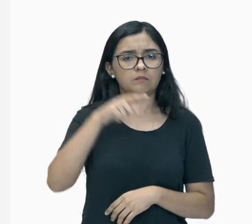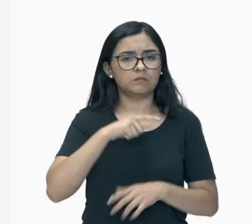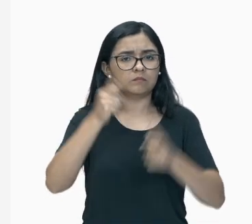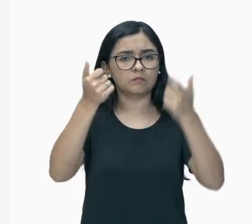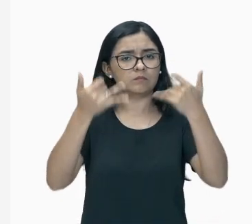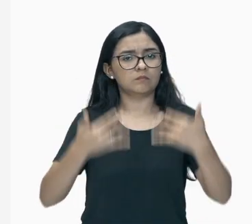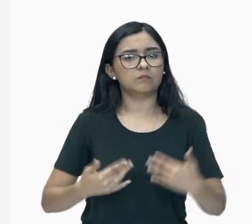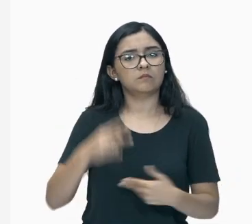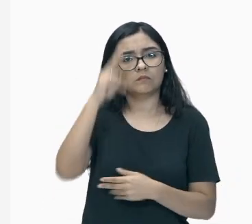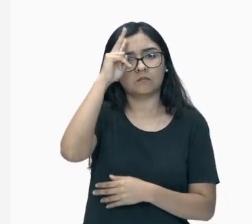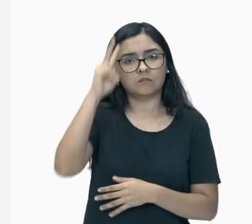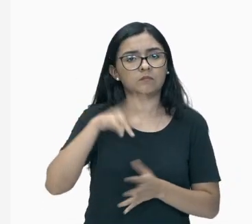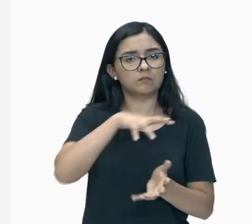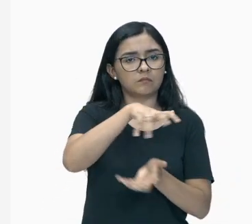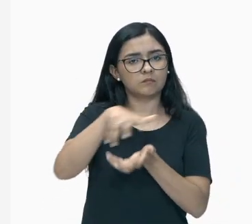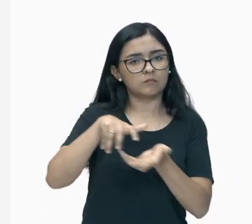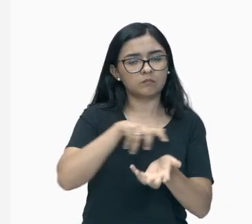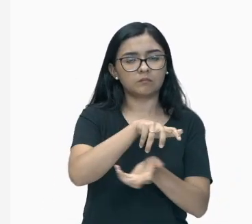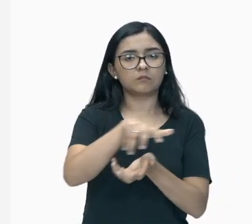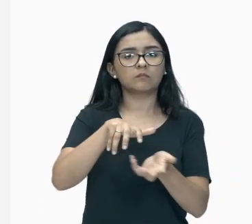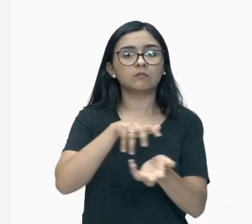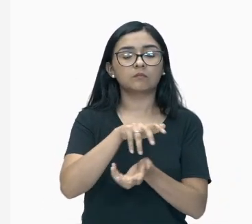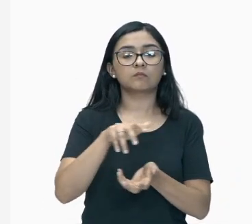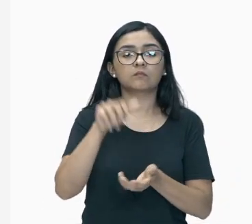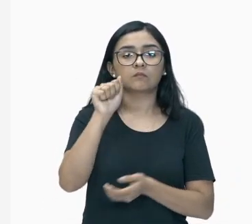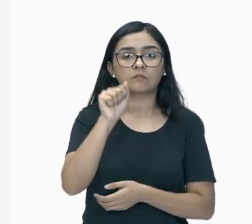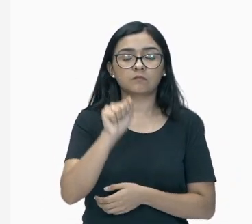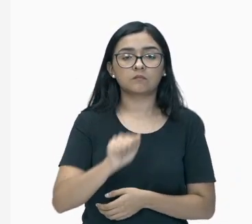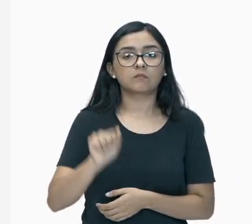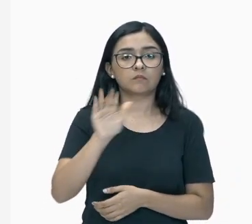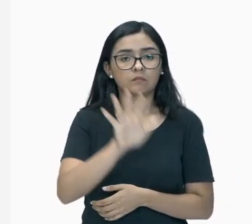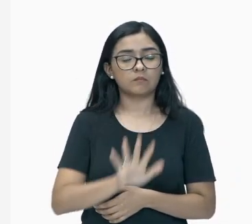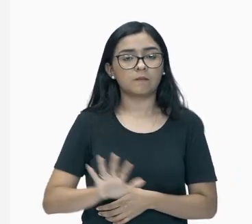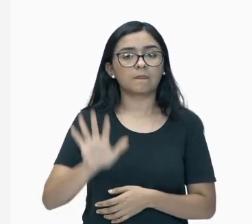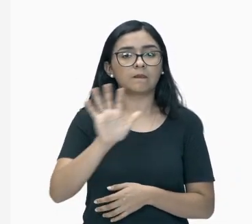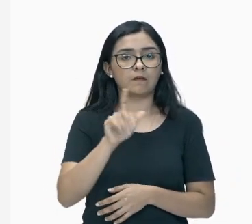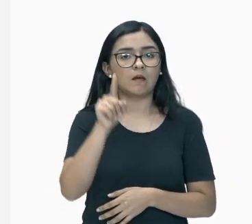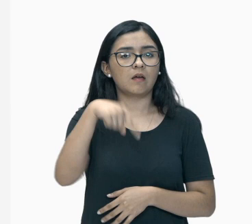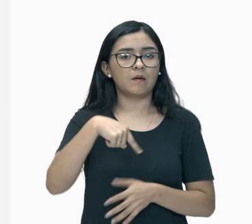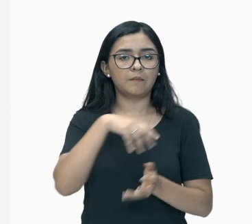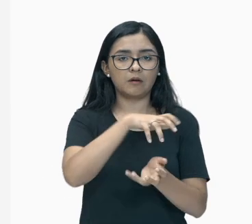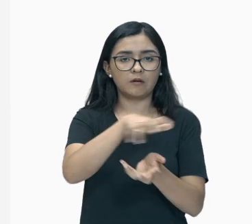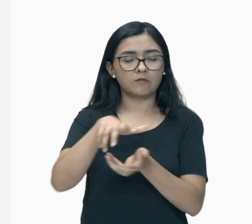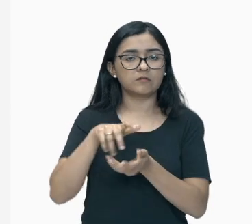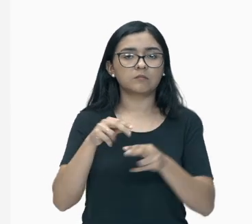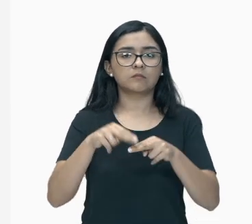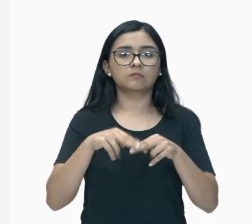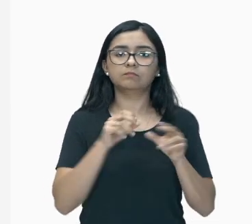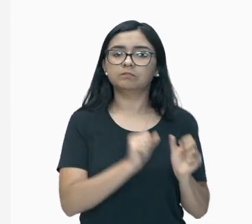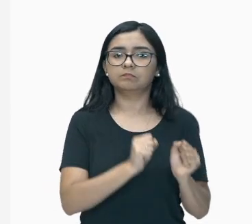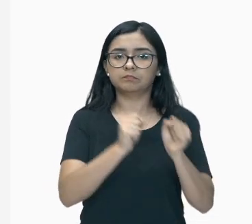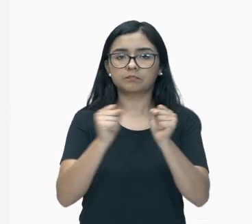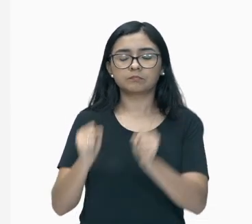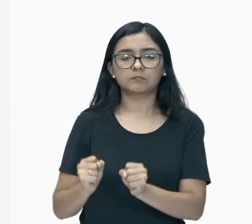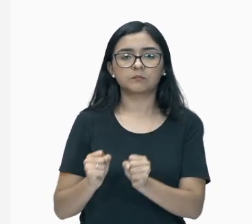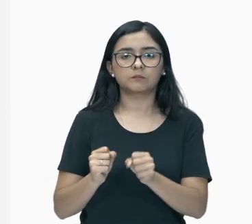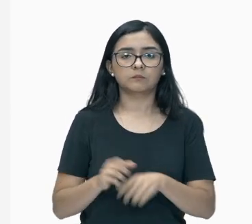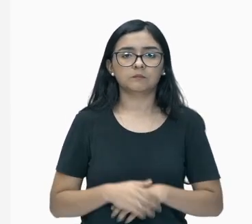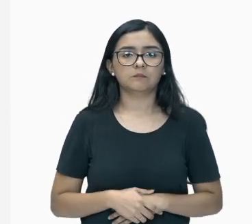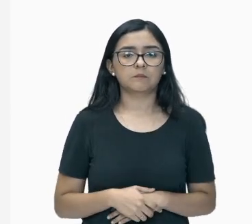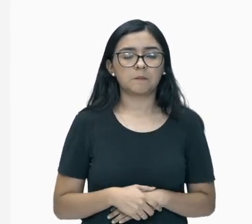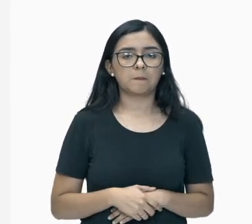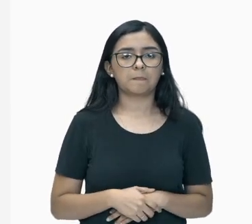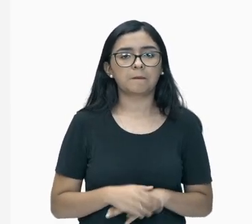como Revolução Americana, porque realmente foi uma revolução na questão do poder.